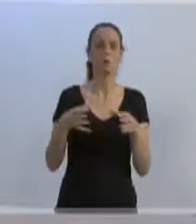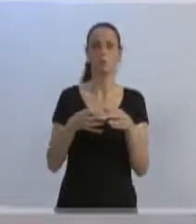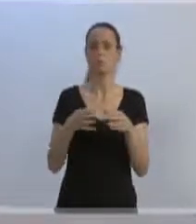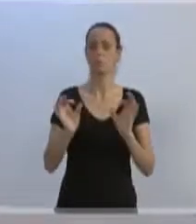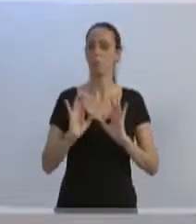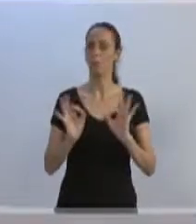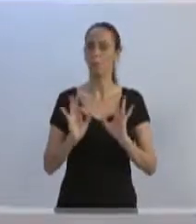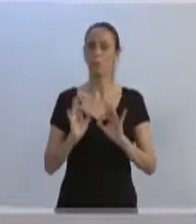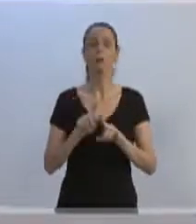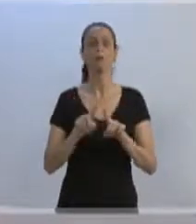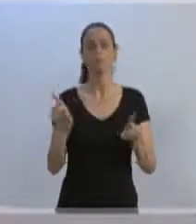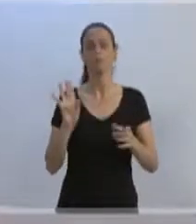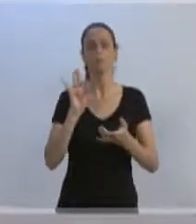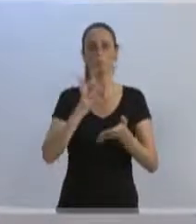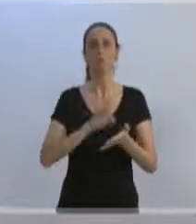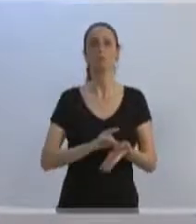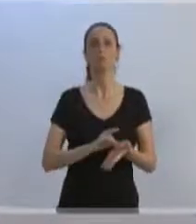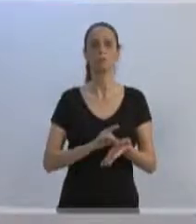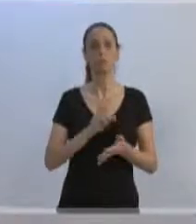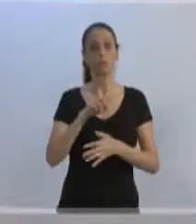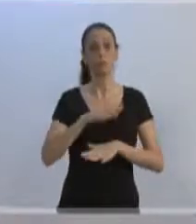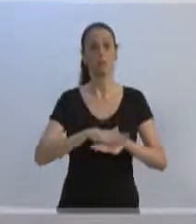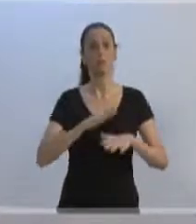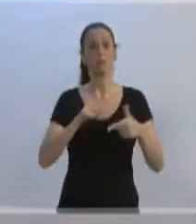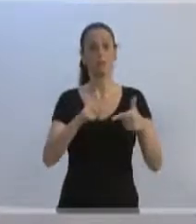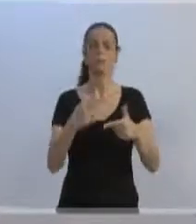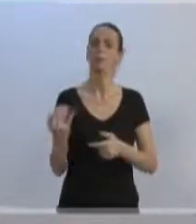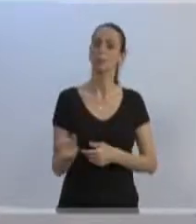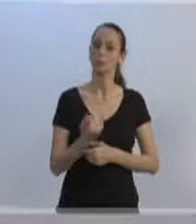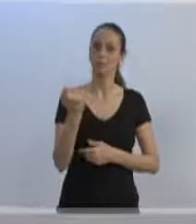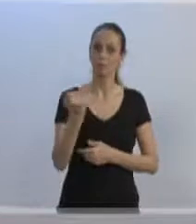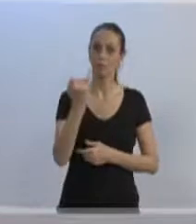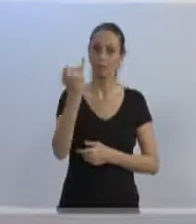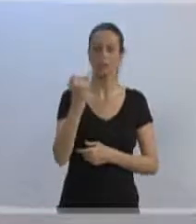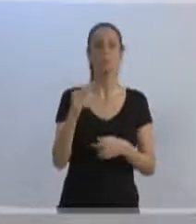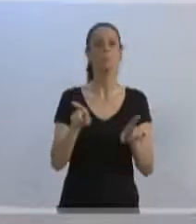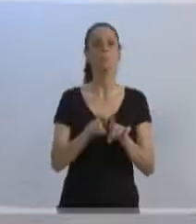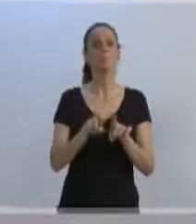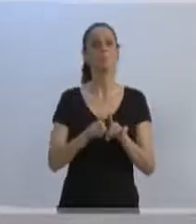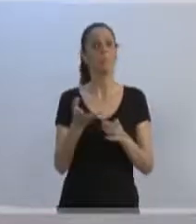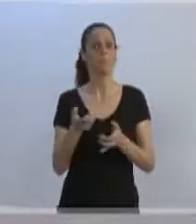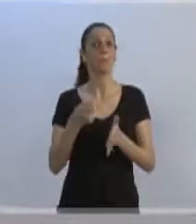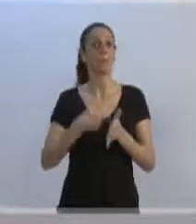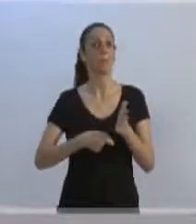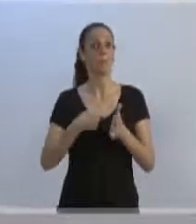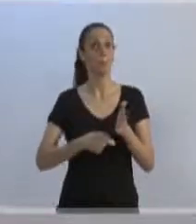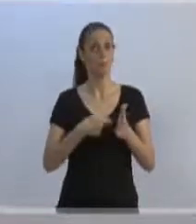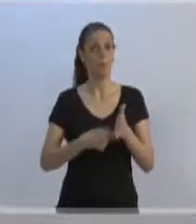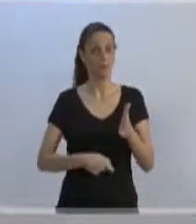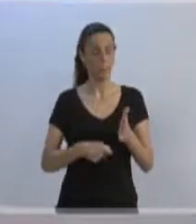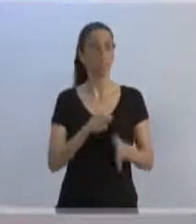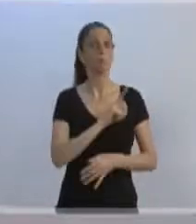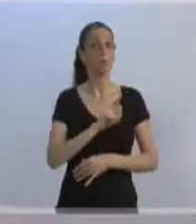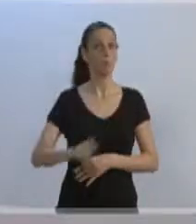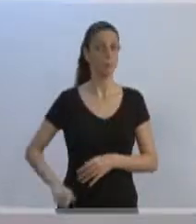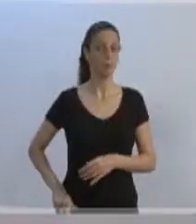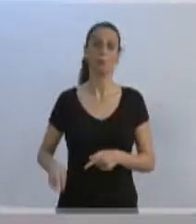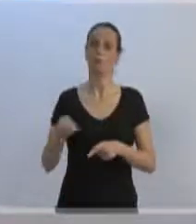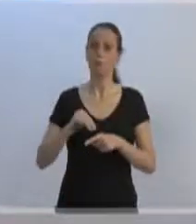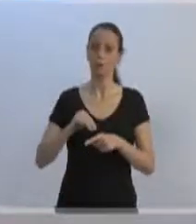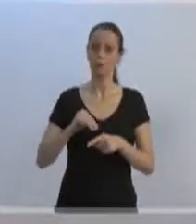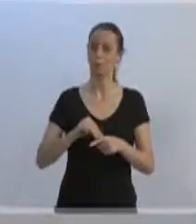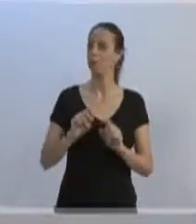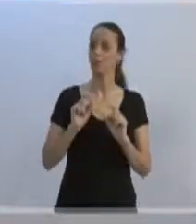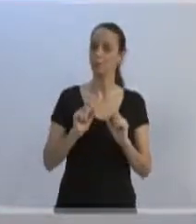mas é sem dúvida nenhuma uma ação importante então também quero aqui cobrar do governo municipal a no